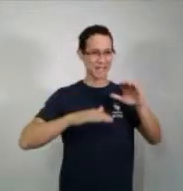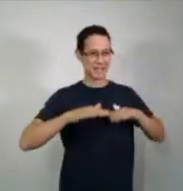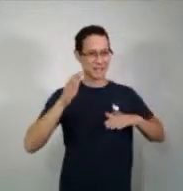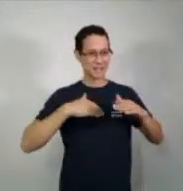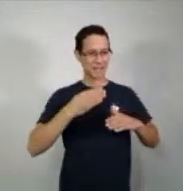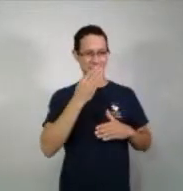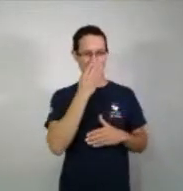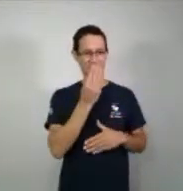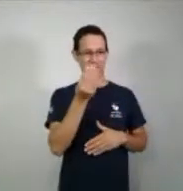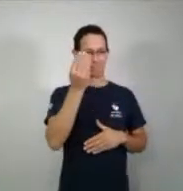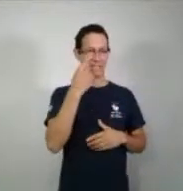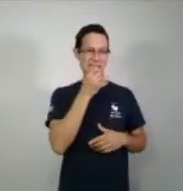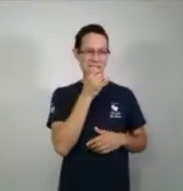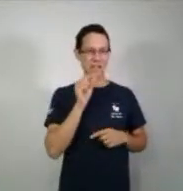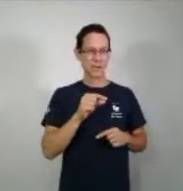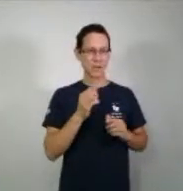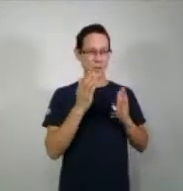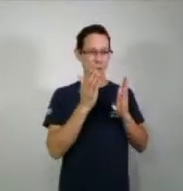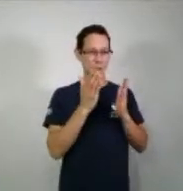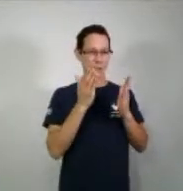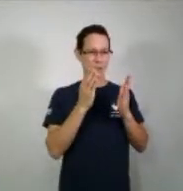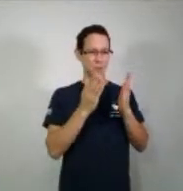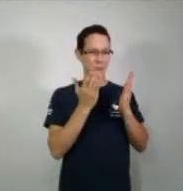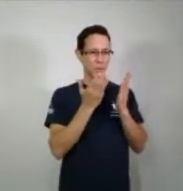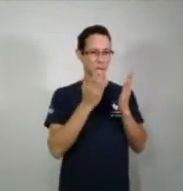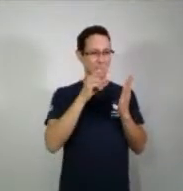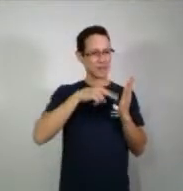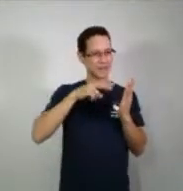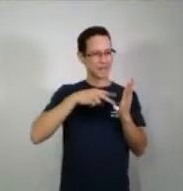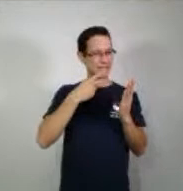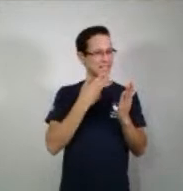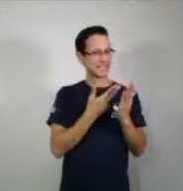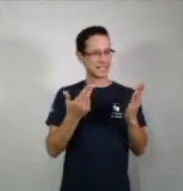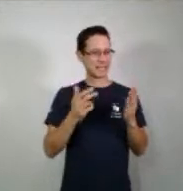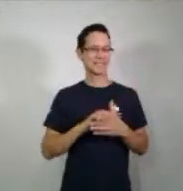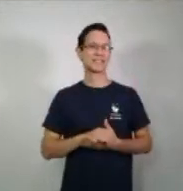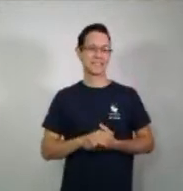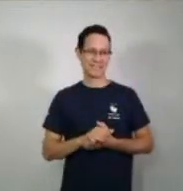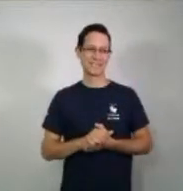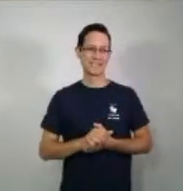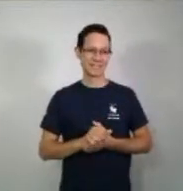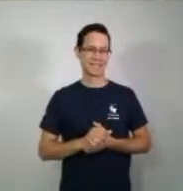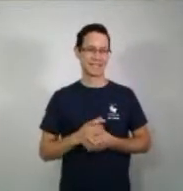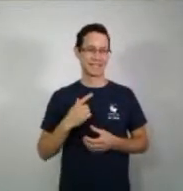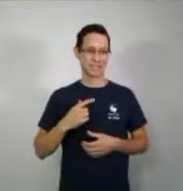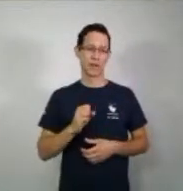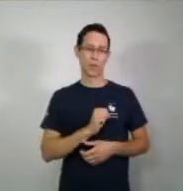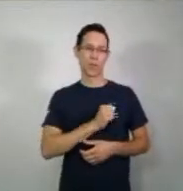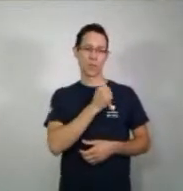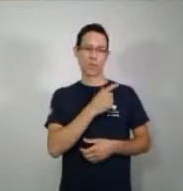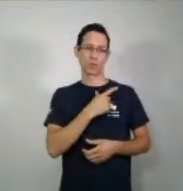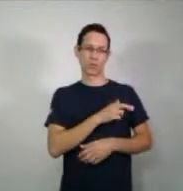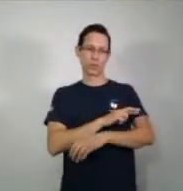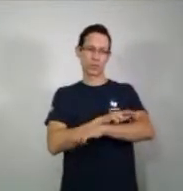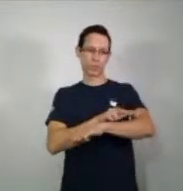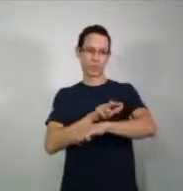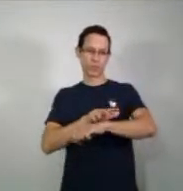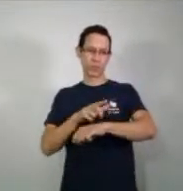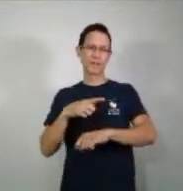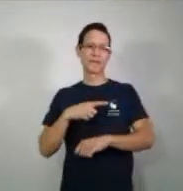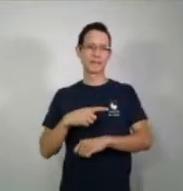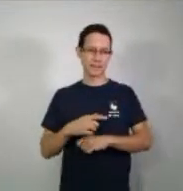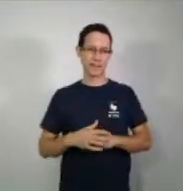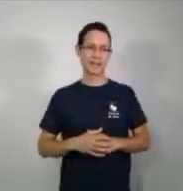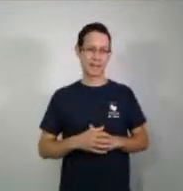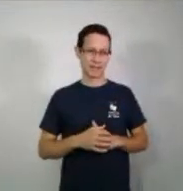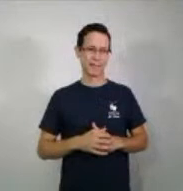ignora, né? Quando a gente está dentro, da coisa na nossa vida. E eu vejo essas questões de ódio racial virem tanto à tona agora, já demorou, né?